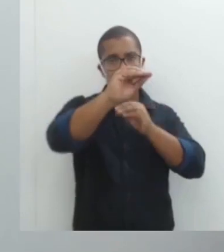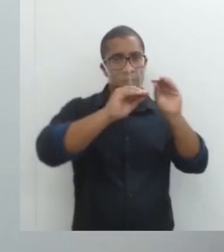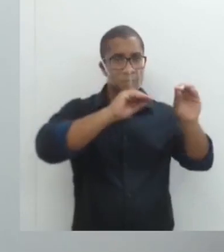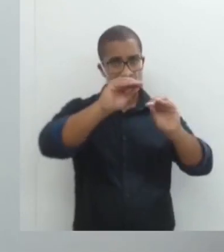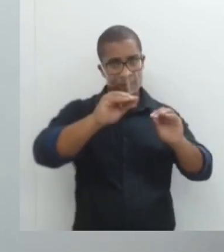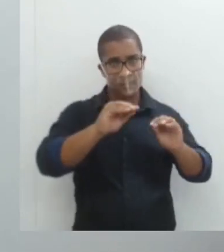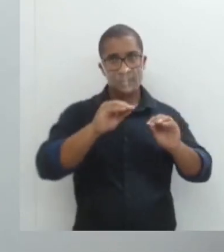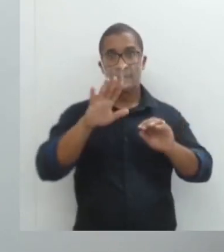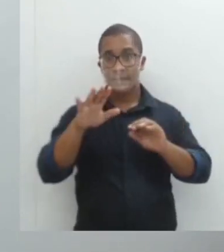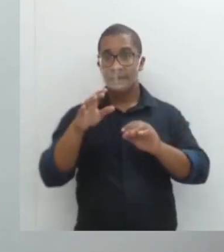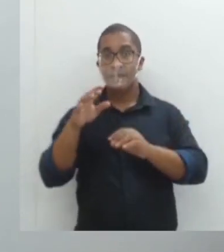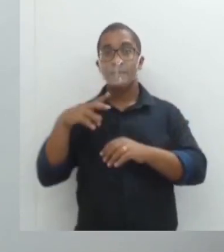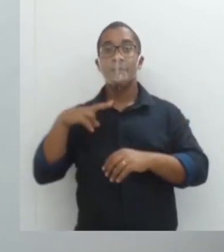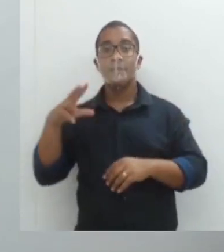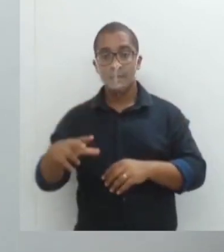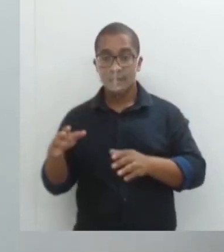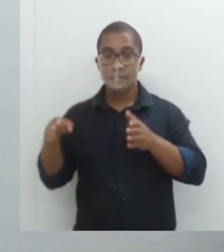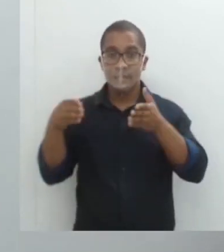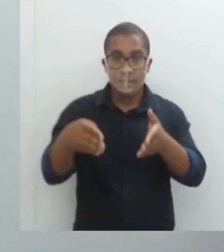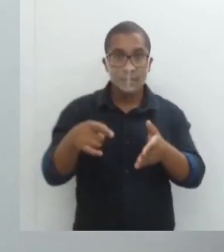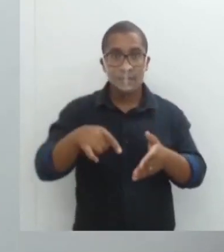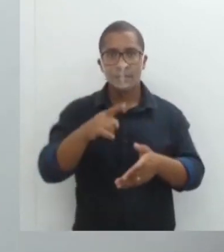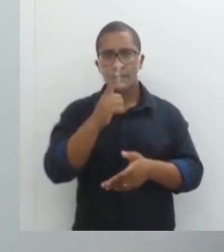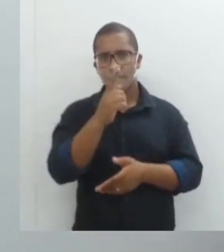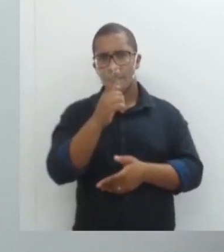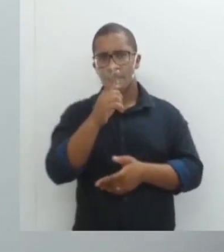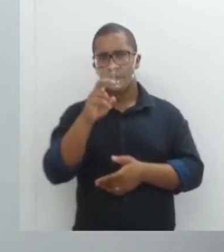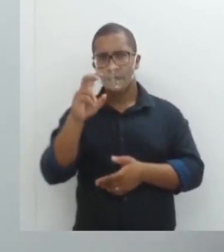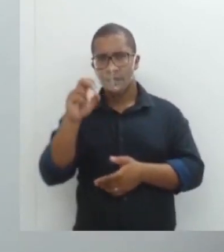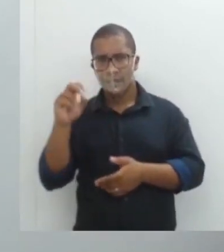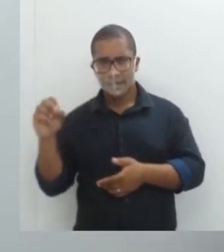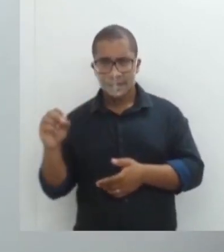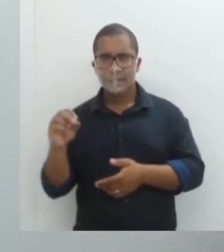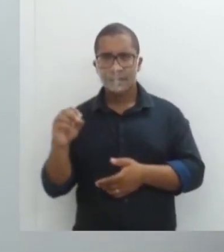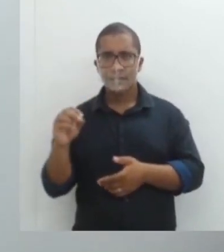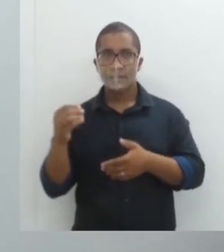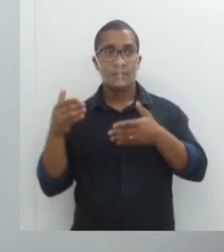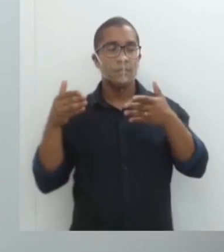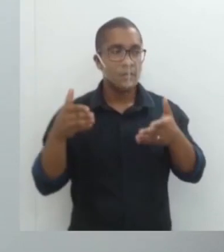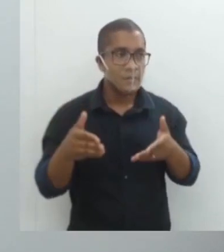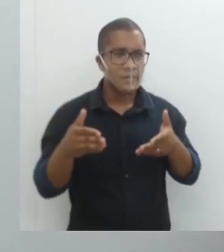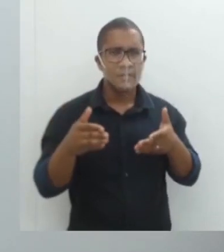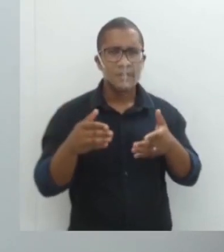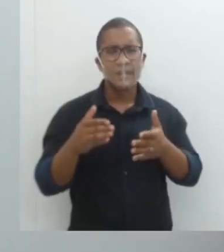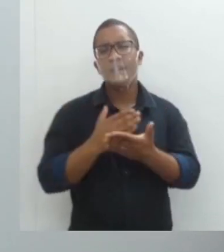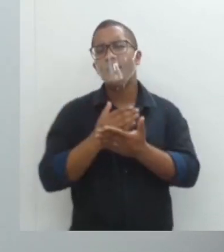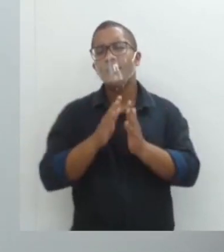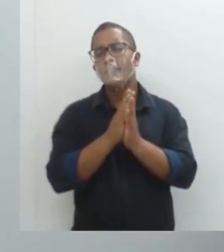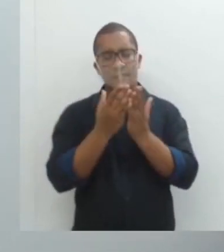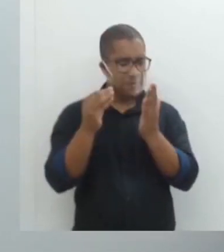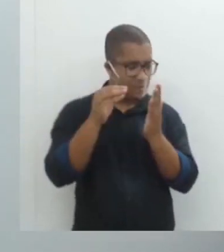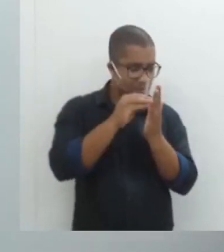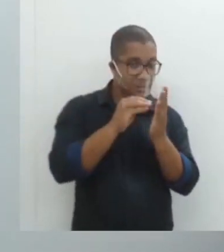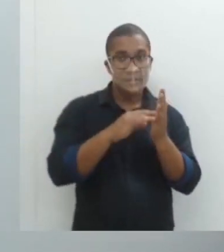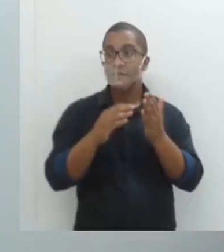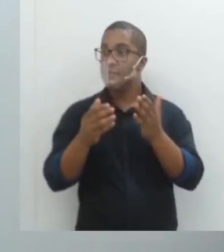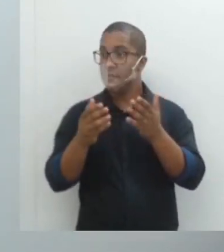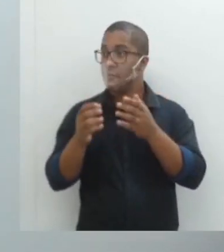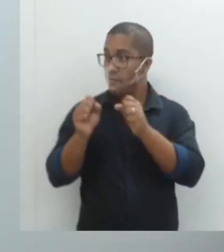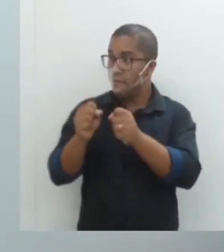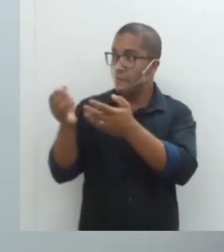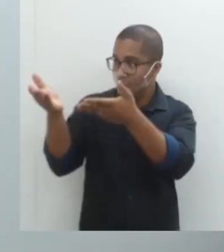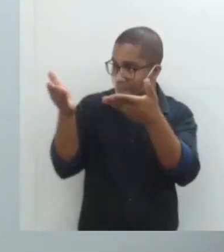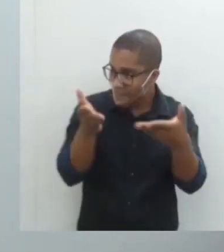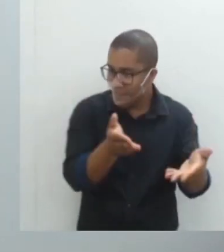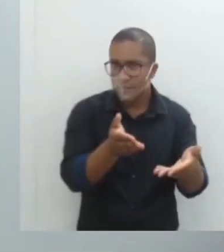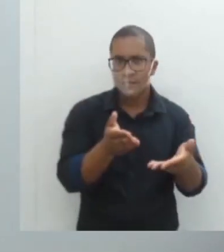1500, simplesmente não foi aquela sensação que muitos livros dão, né? Que entre, por favor, pode entrar. Não,